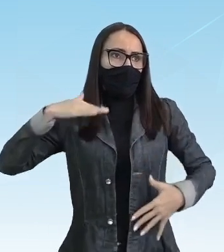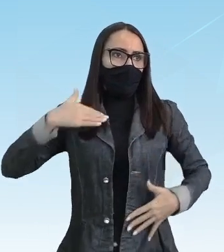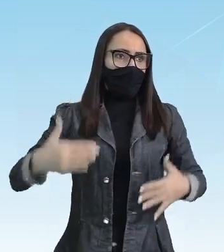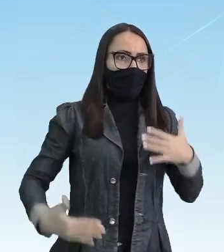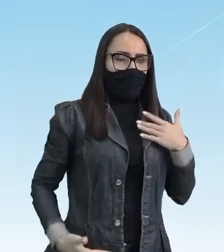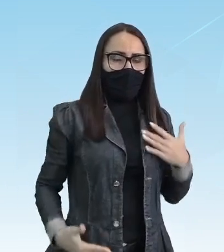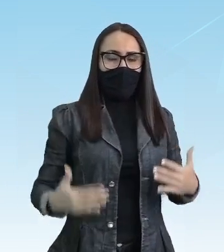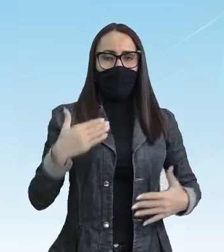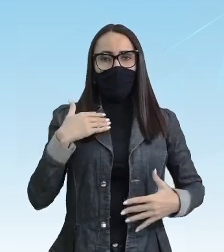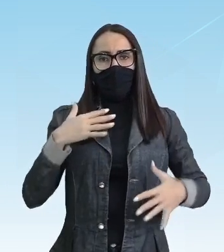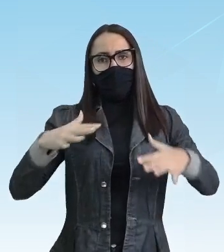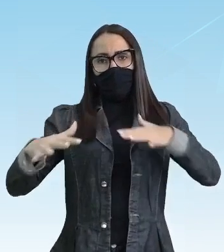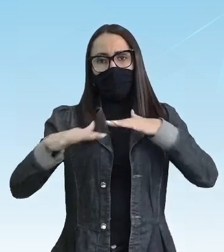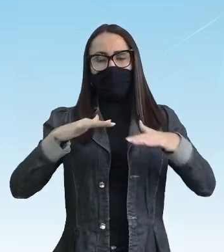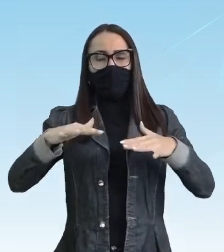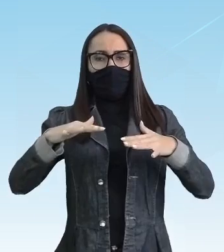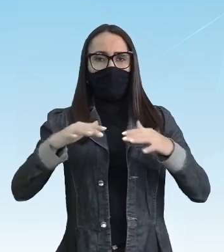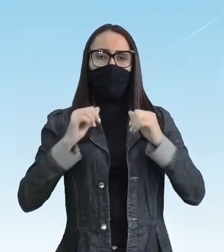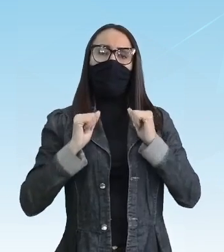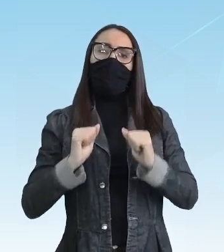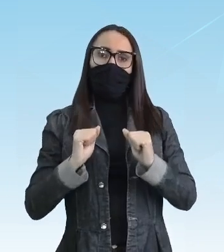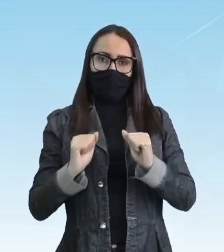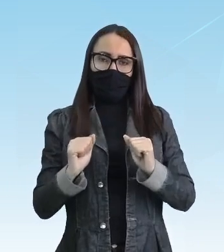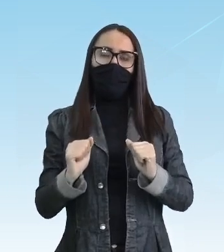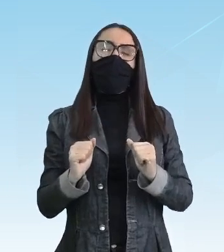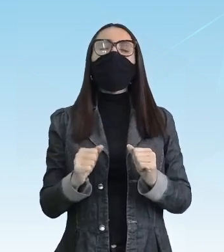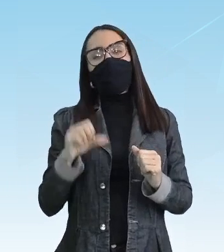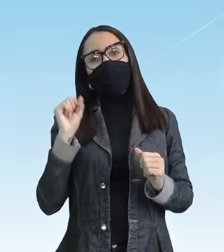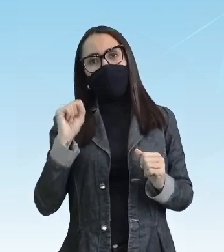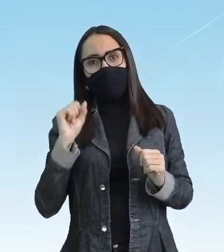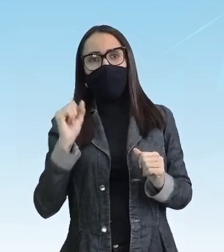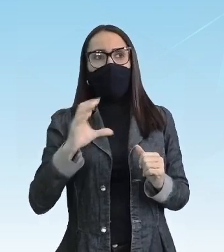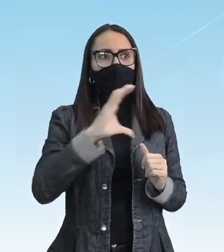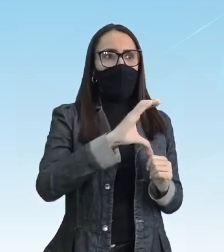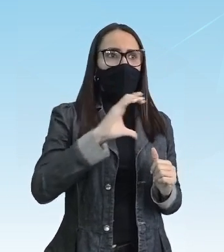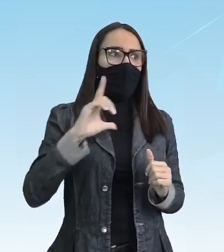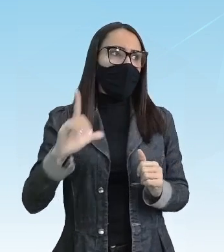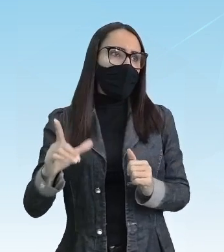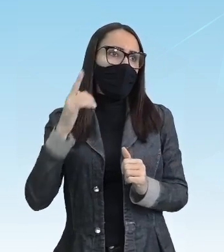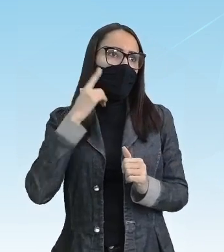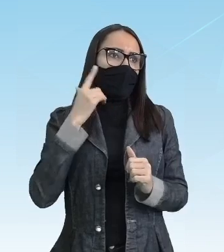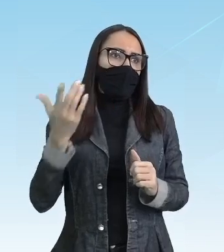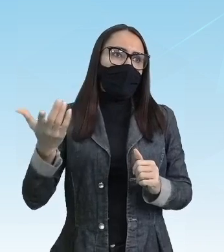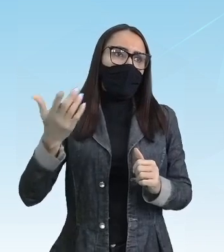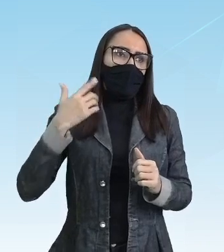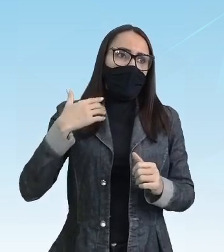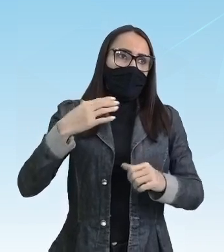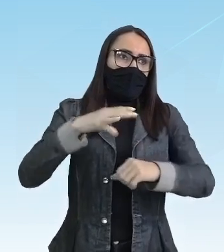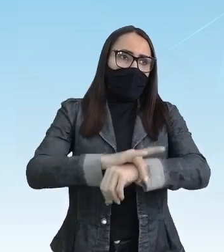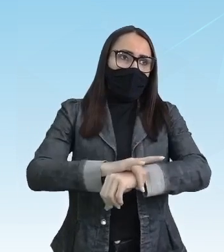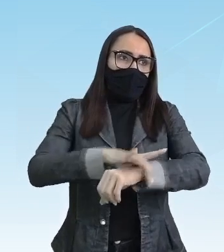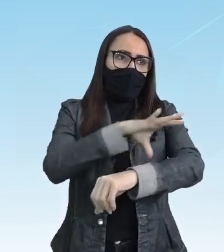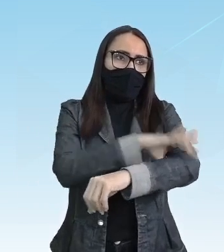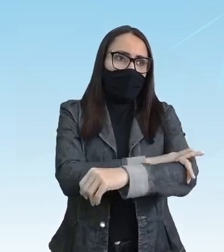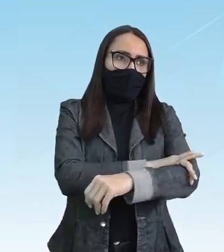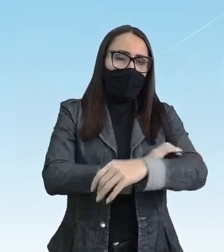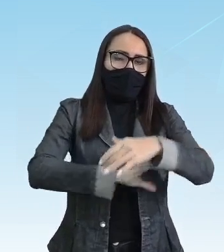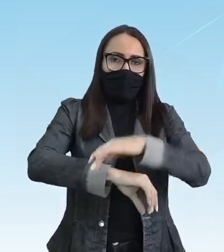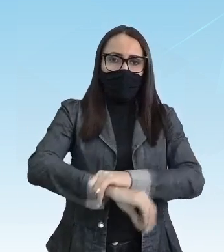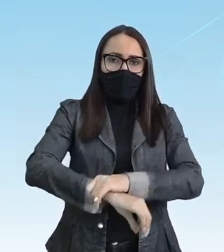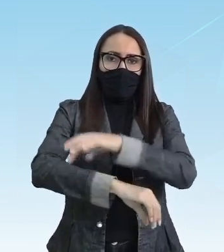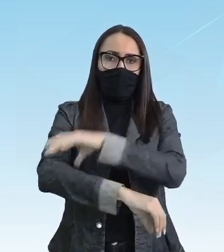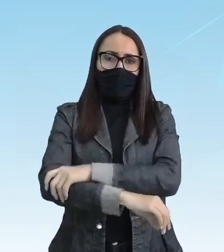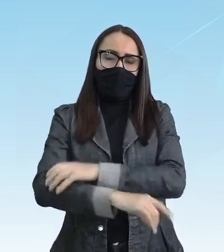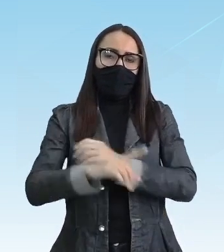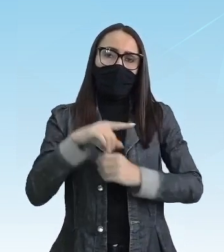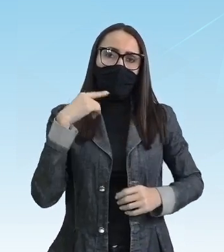de movimentação, podemos também classificar essas articulações. Aí a gente tem a